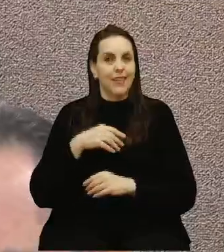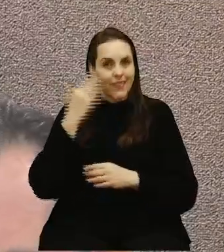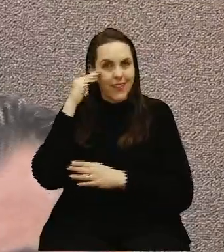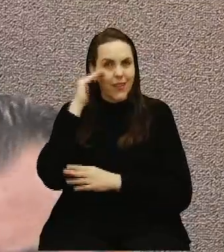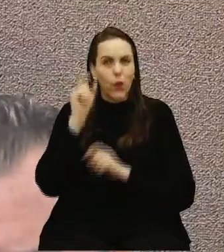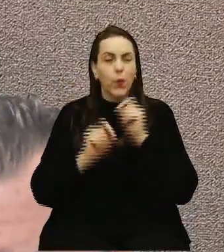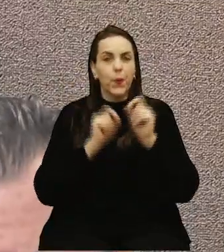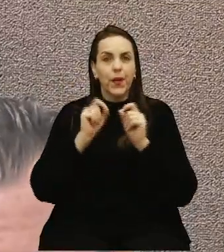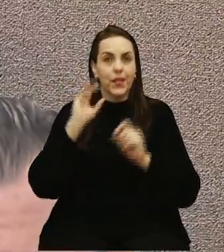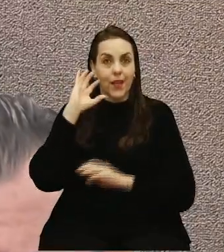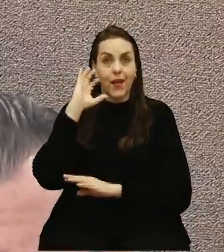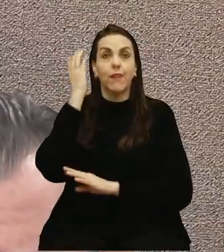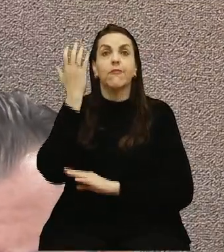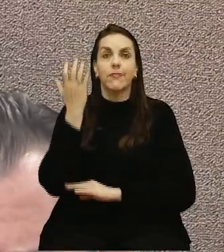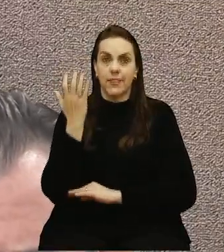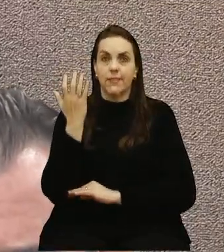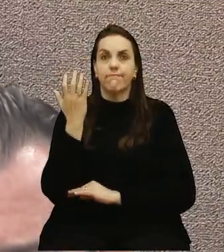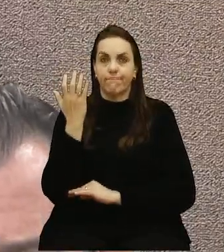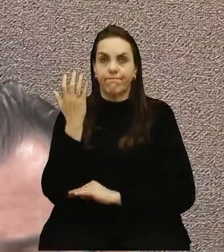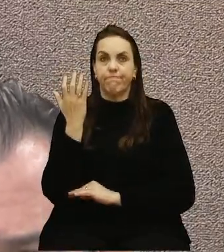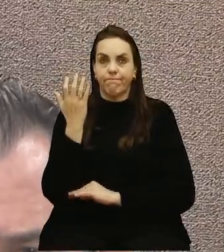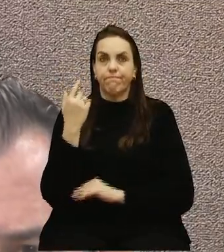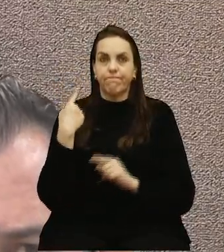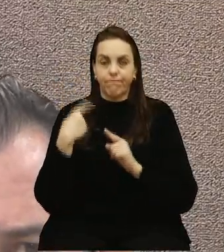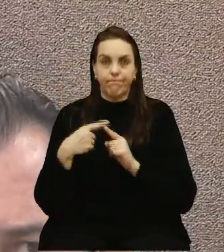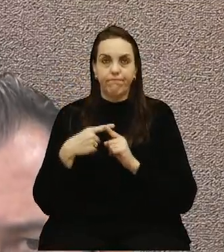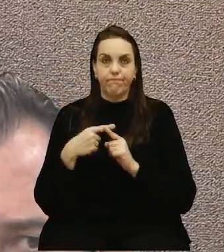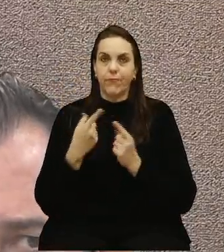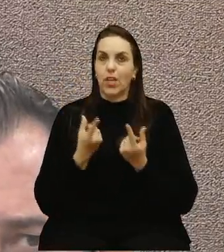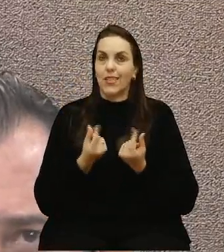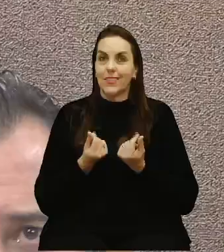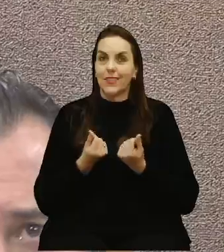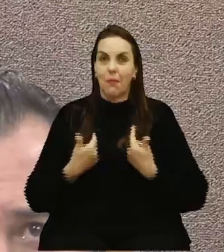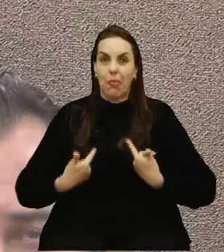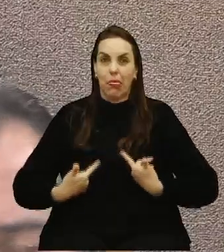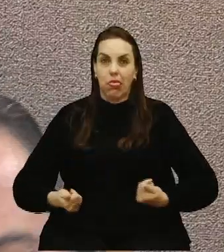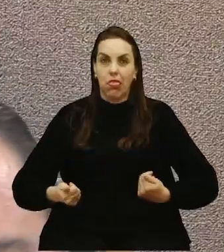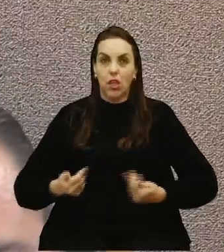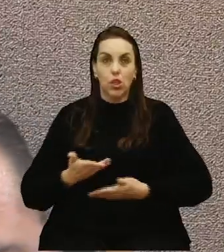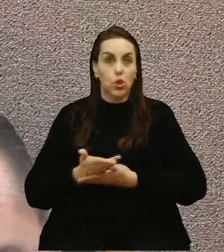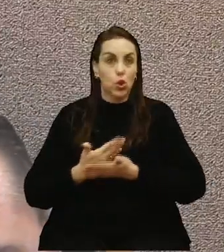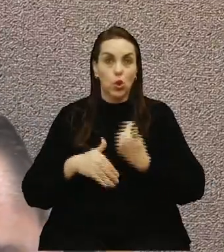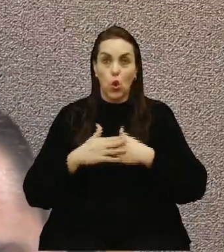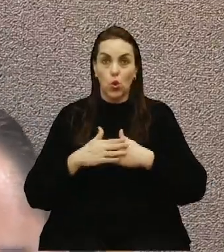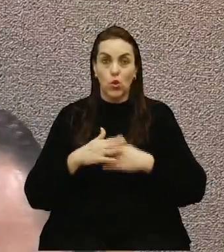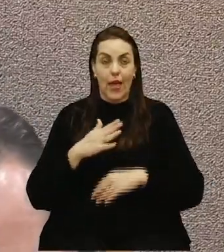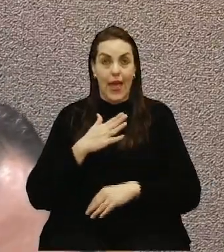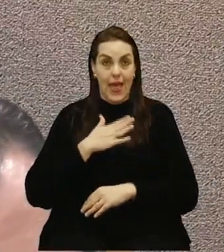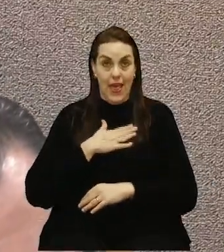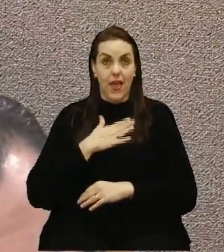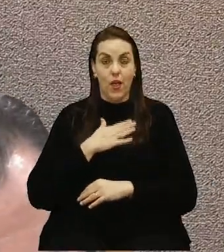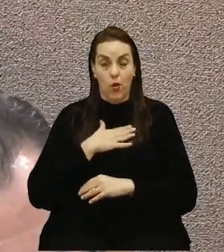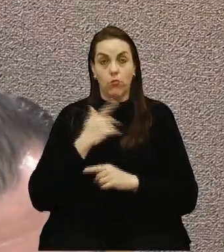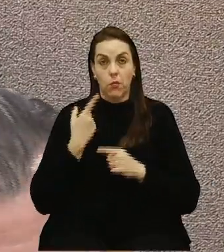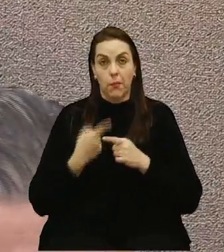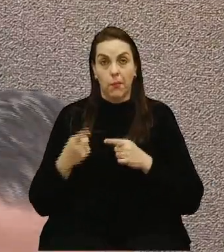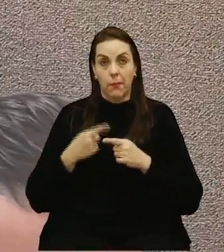acontecendo verdadeiramente, porque foi no bolso de todos nós. Eu, por exemplo, esses dias teve um